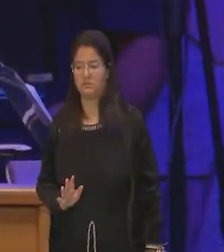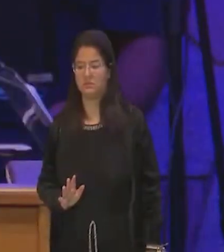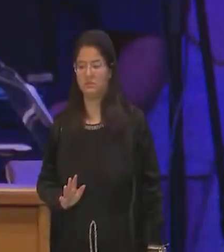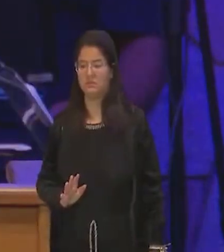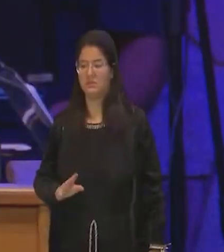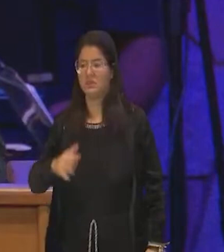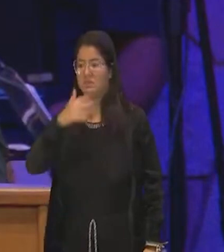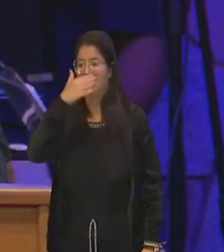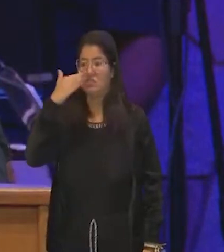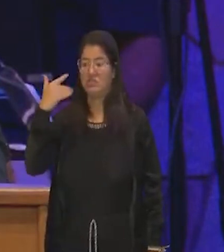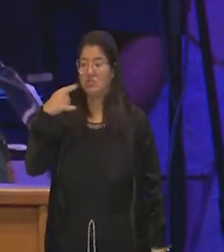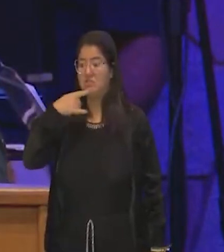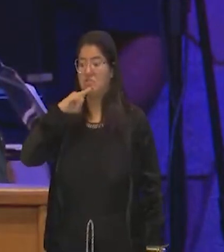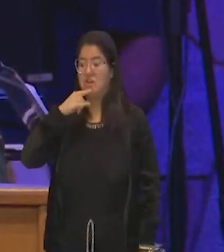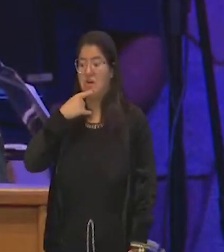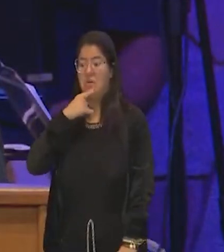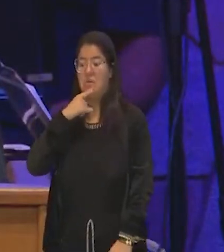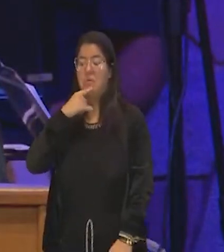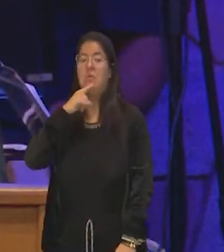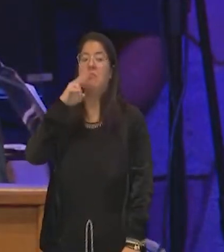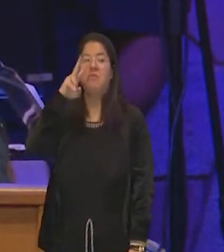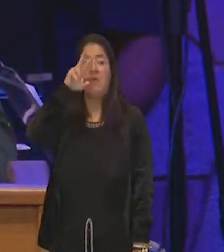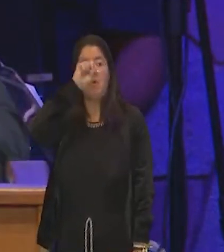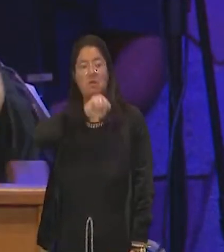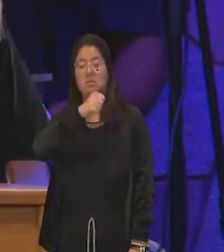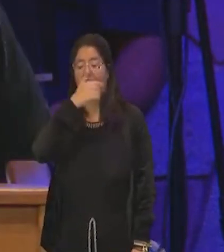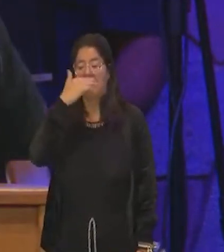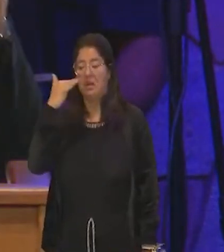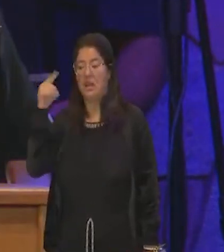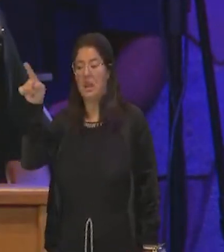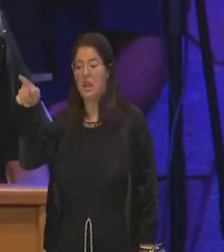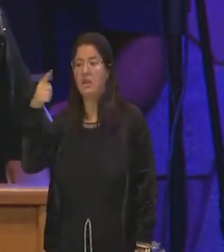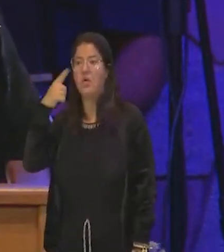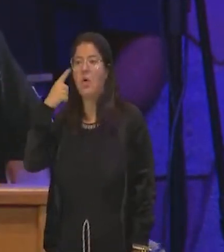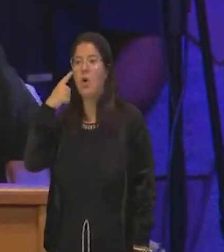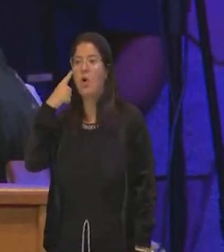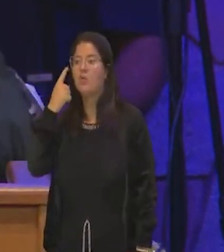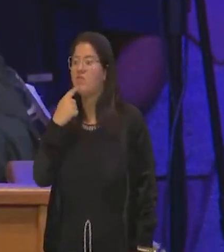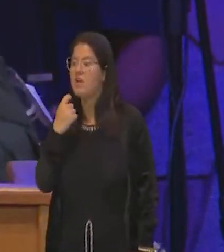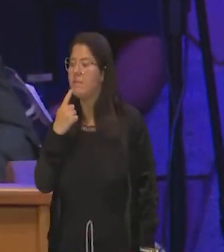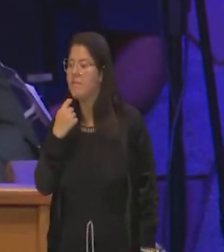álcool forte, os olhos vermelhos.